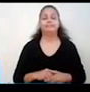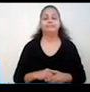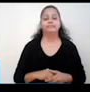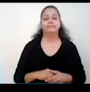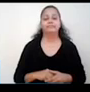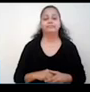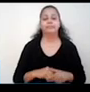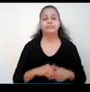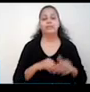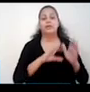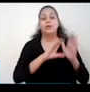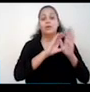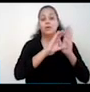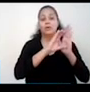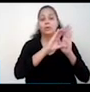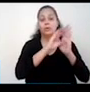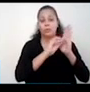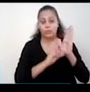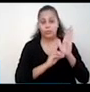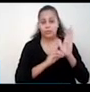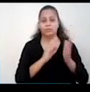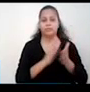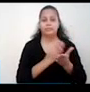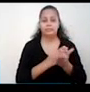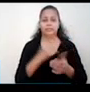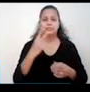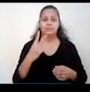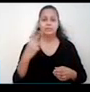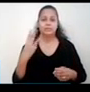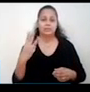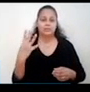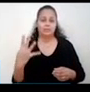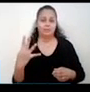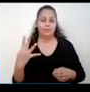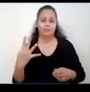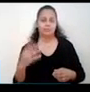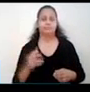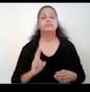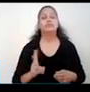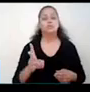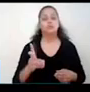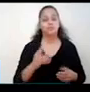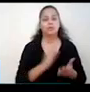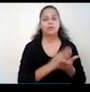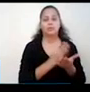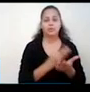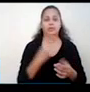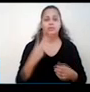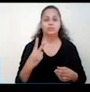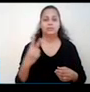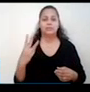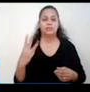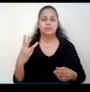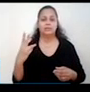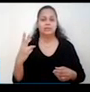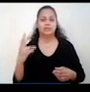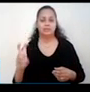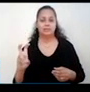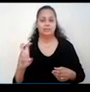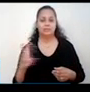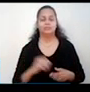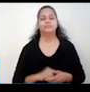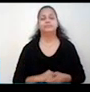privados. O conteúdo dessa aula está aí na página 234. Continuando, agora na página 235, certo?